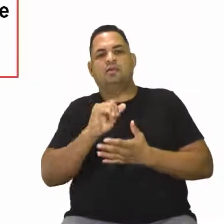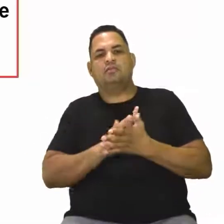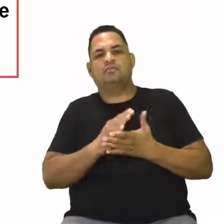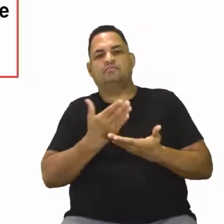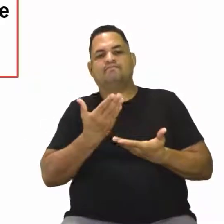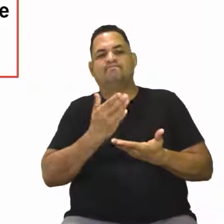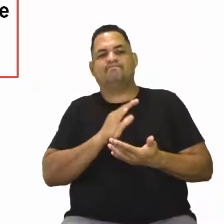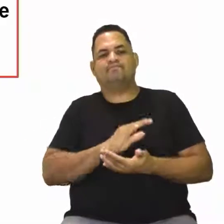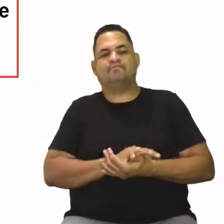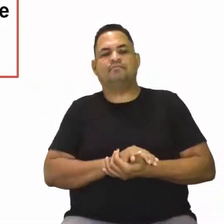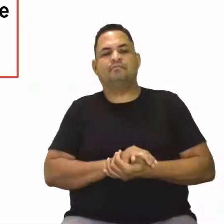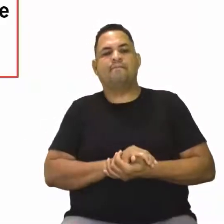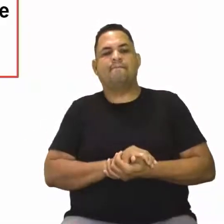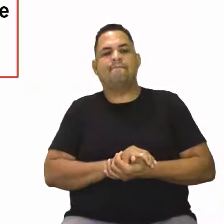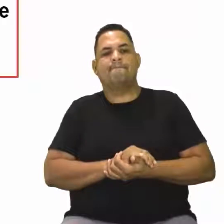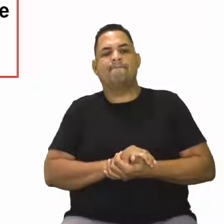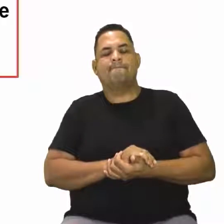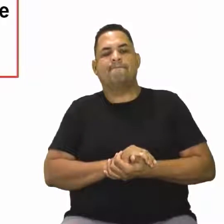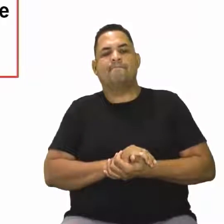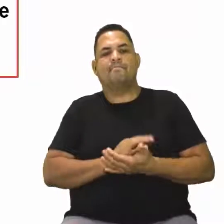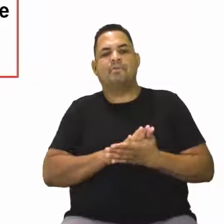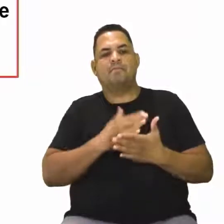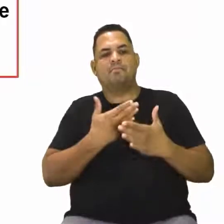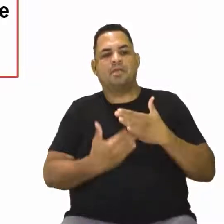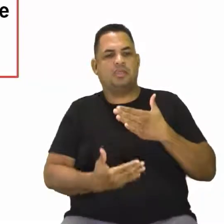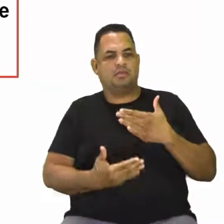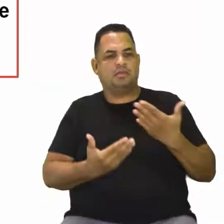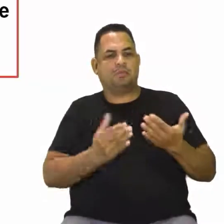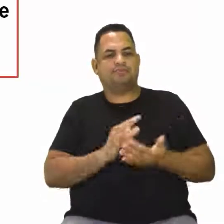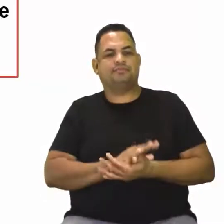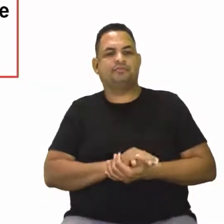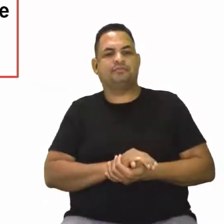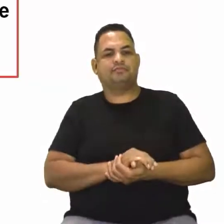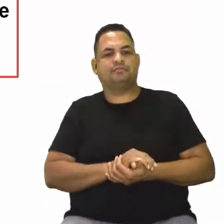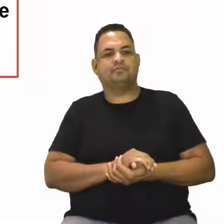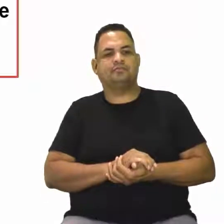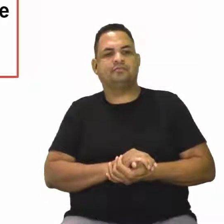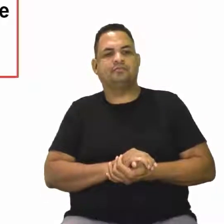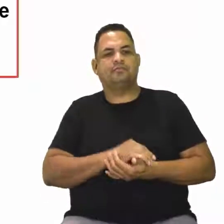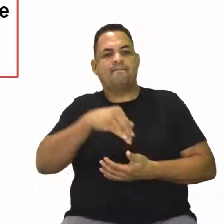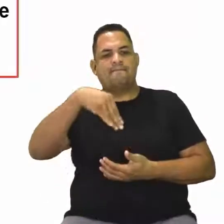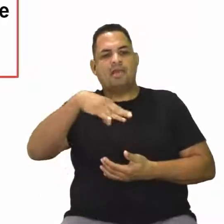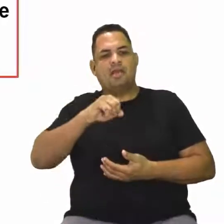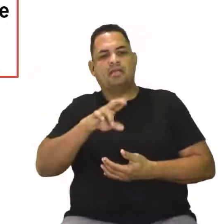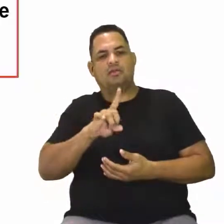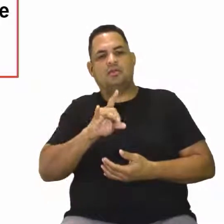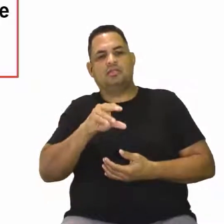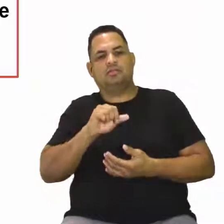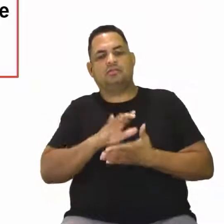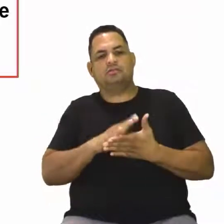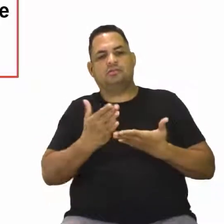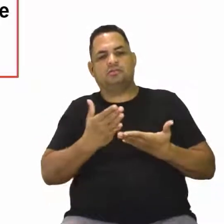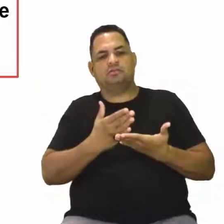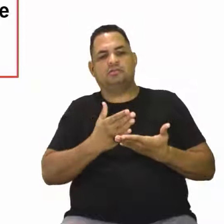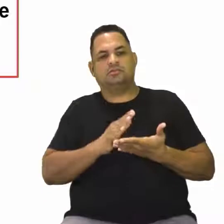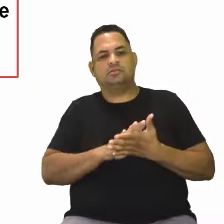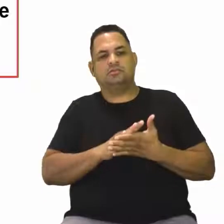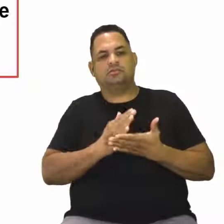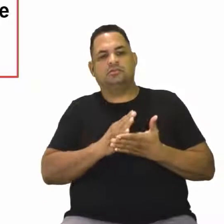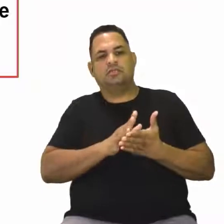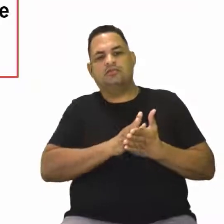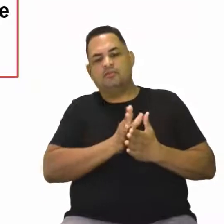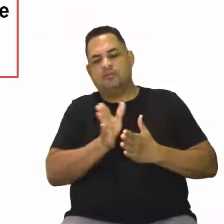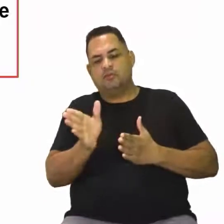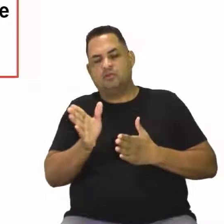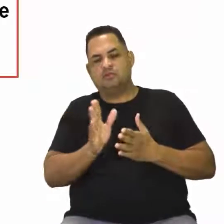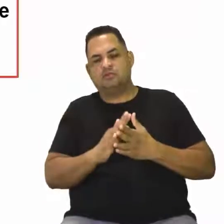Maluf, representava o PDS, vai ser derrotado, e Mário Andreasa, parte da situação, bandeou